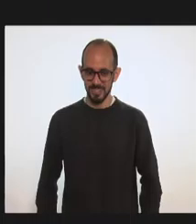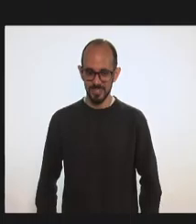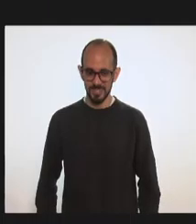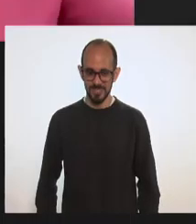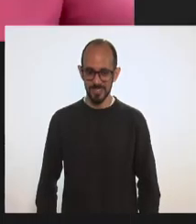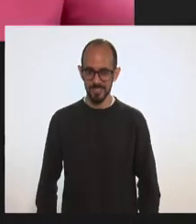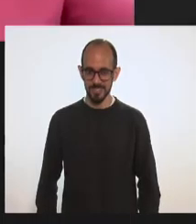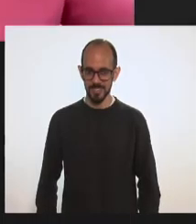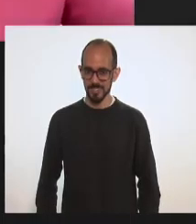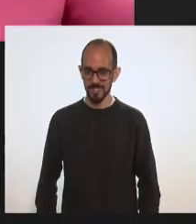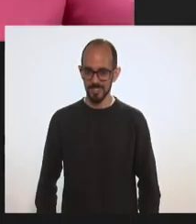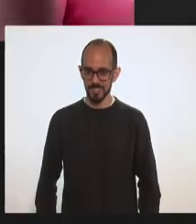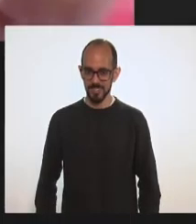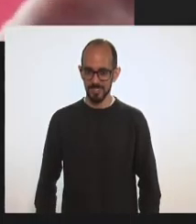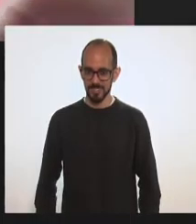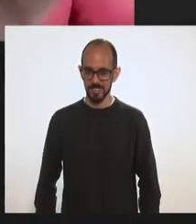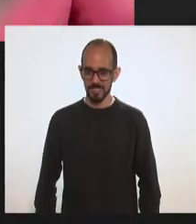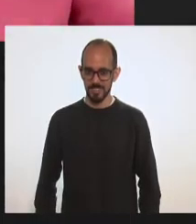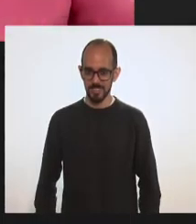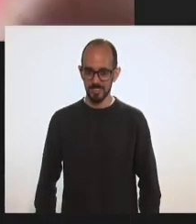deputado. Um forte abraço, até a próxima reunião. Está encerrada a reunião. CCJ.